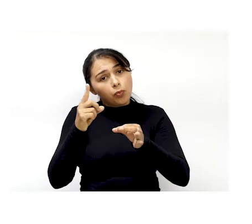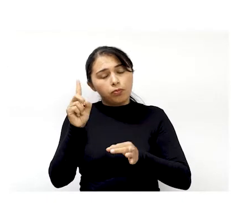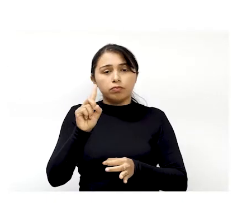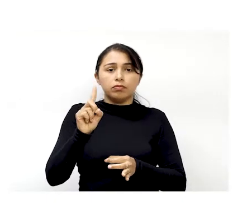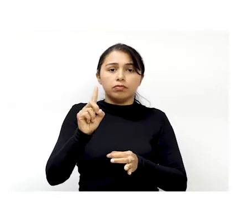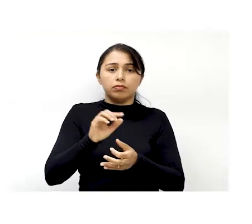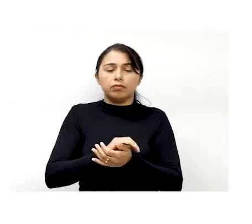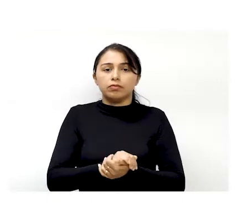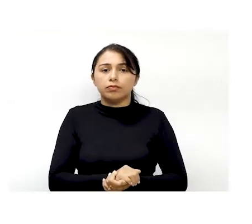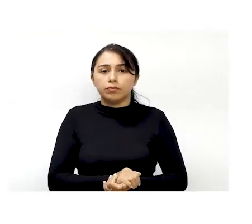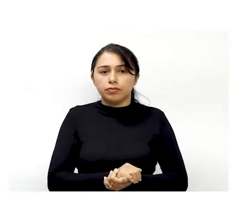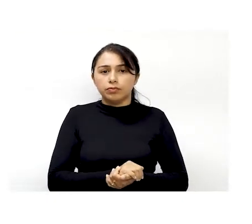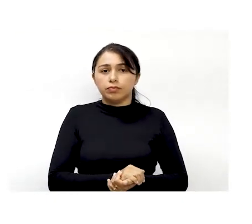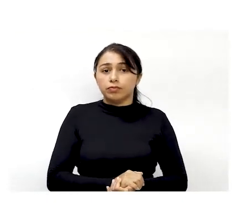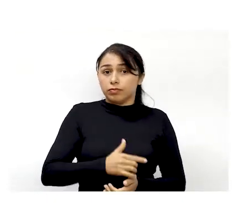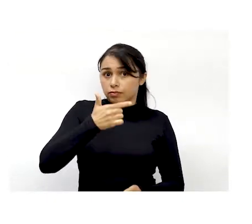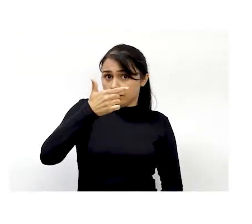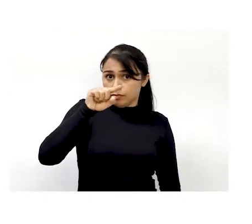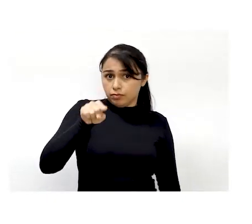Então,